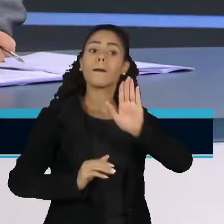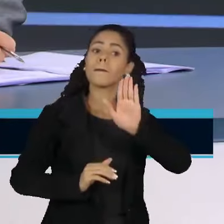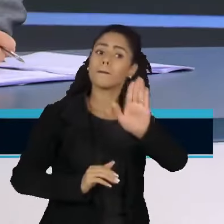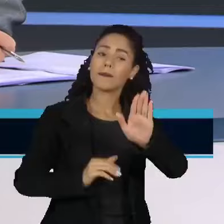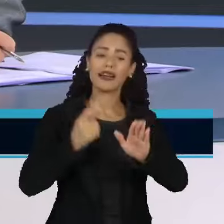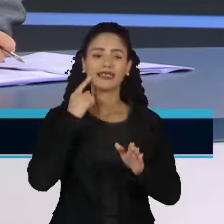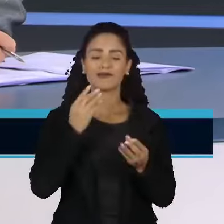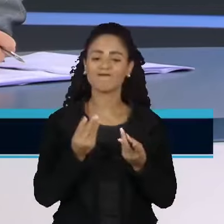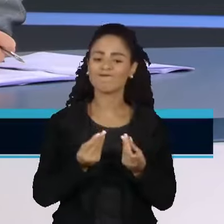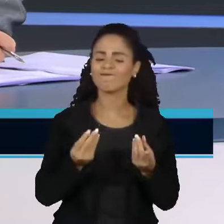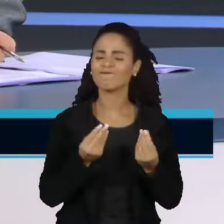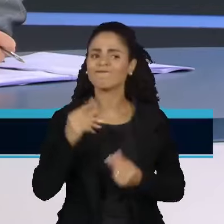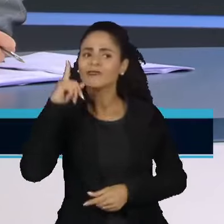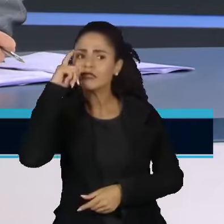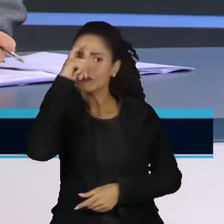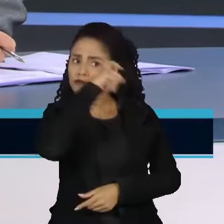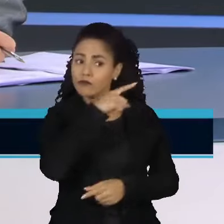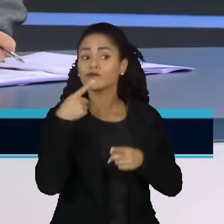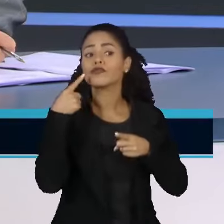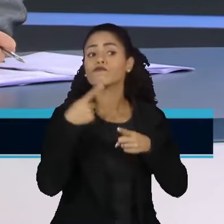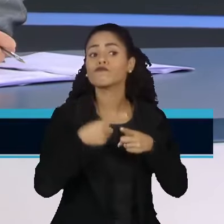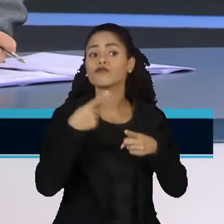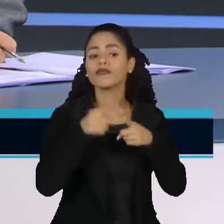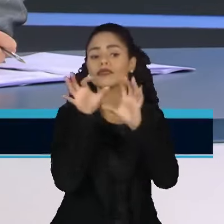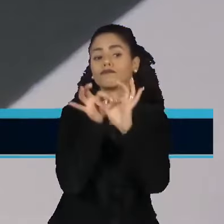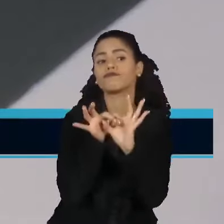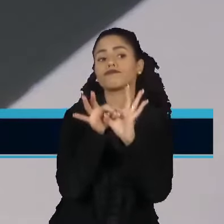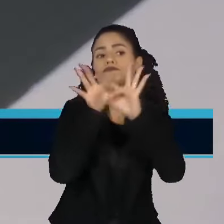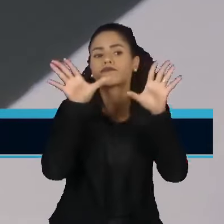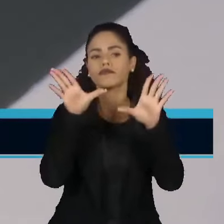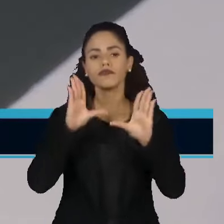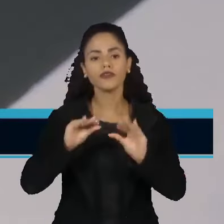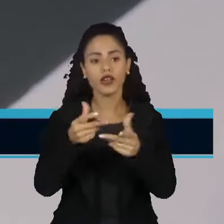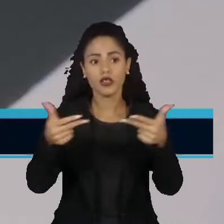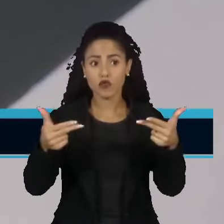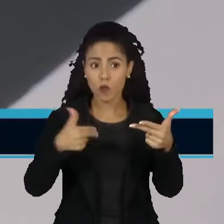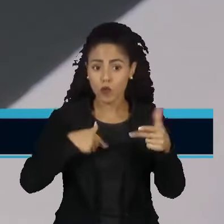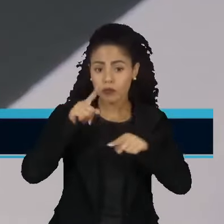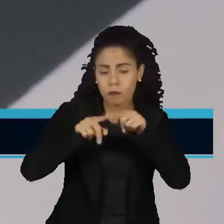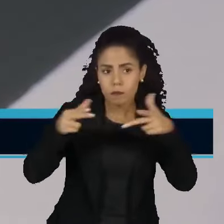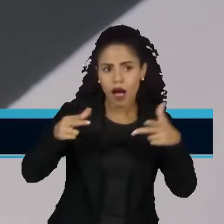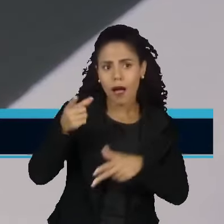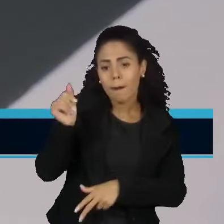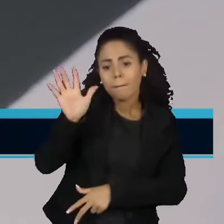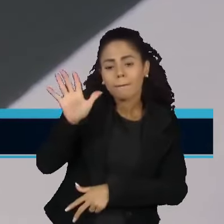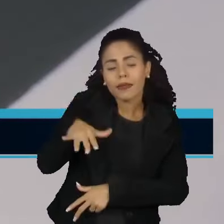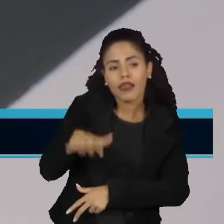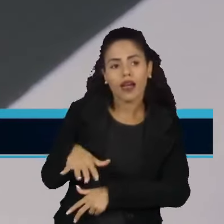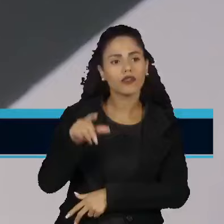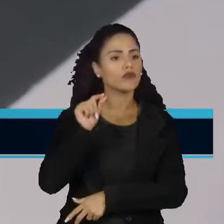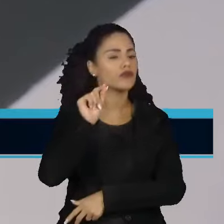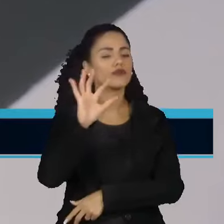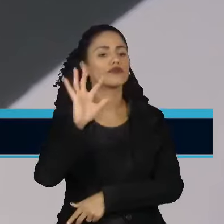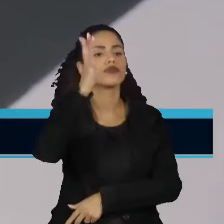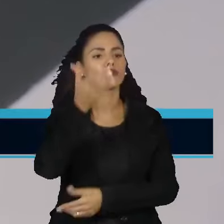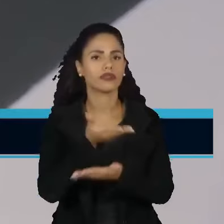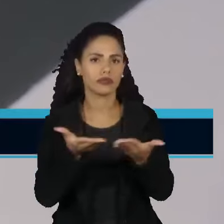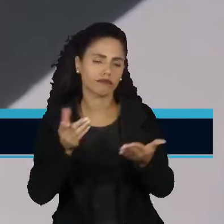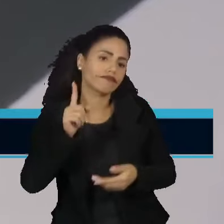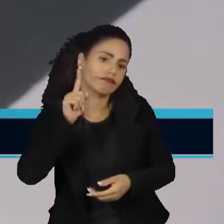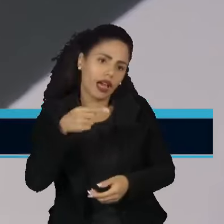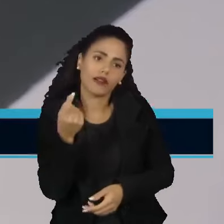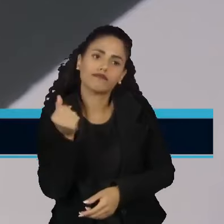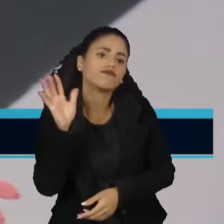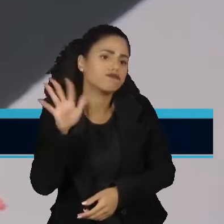A questão é que a situação é muito delicada, porque você está permitindo com esses custos, esses produtos de custo bem mais baixo, que de fato têm um